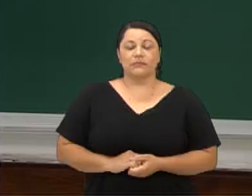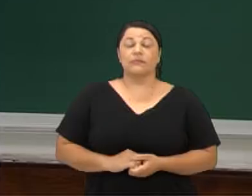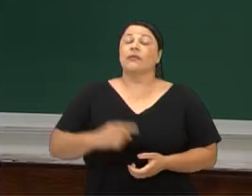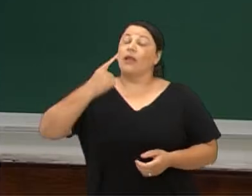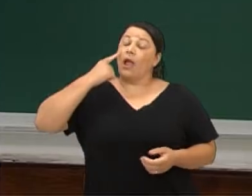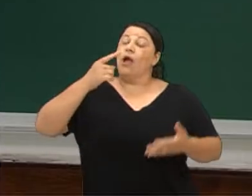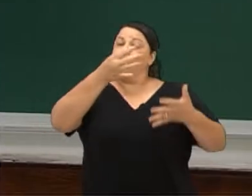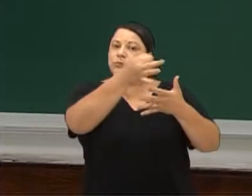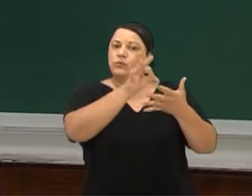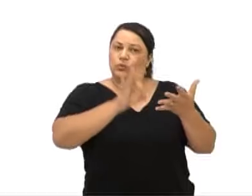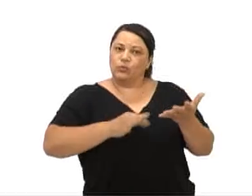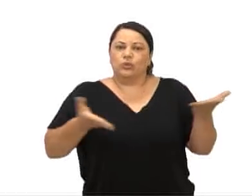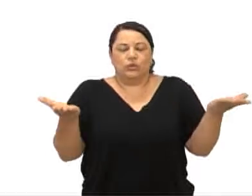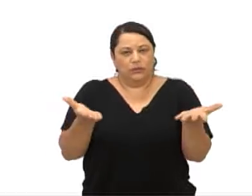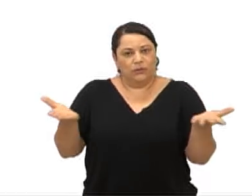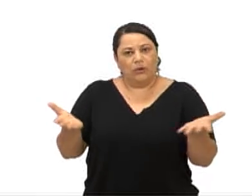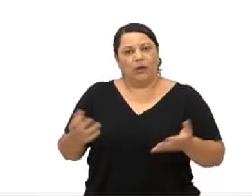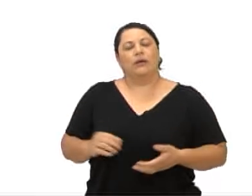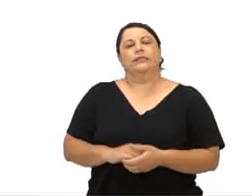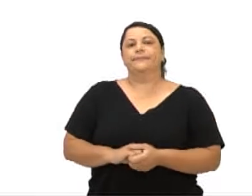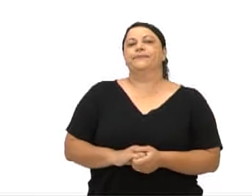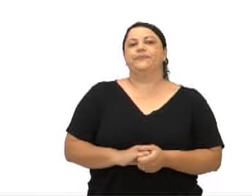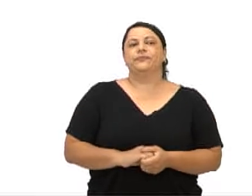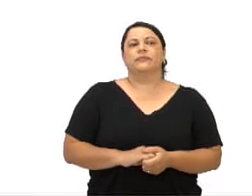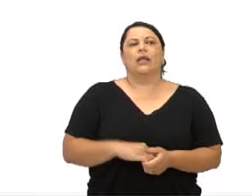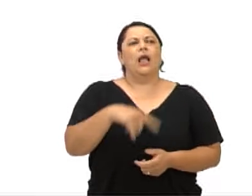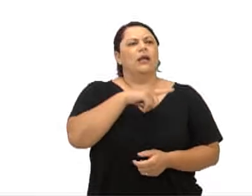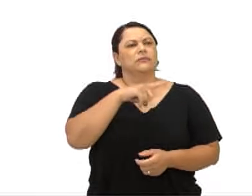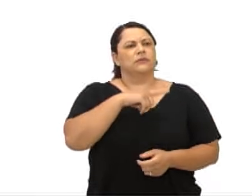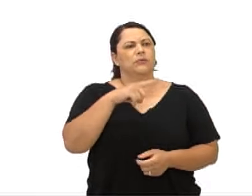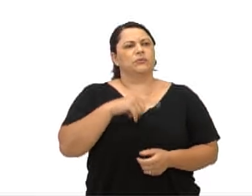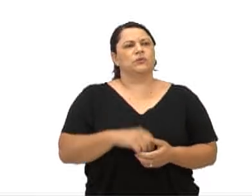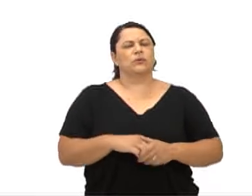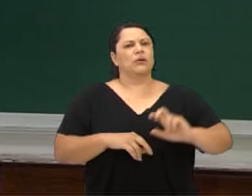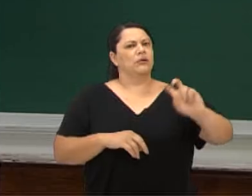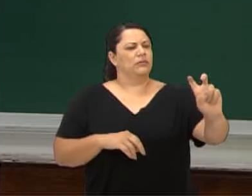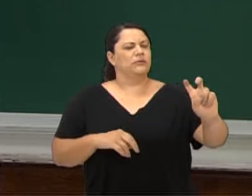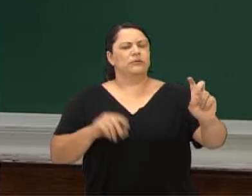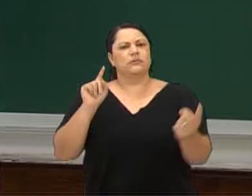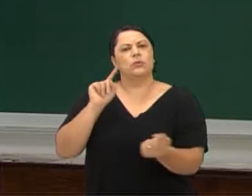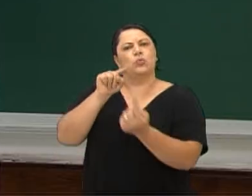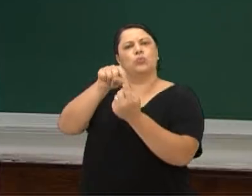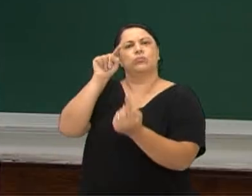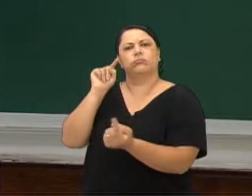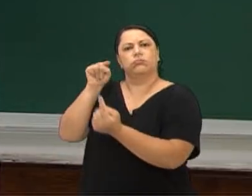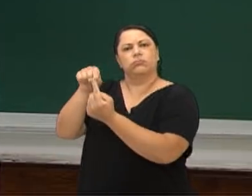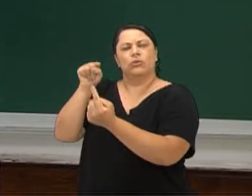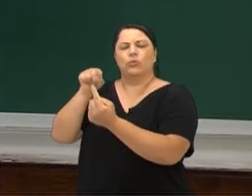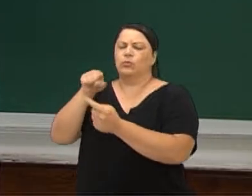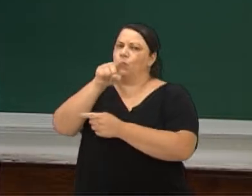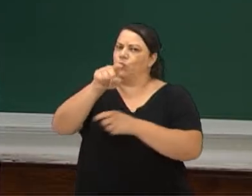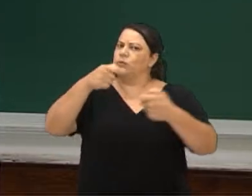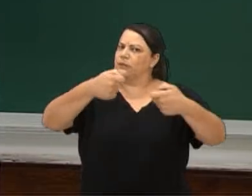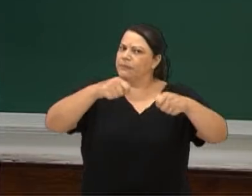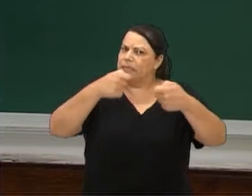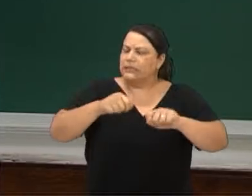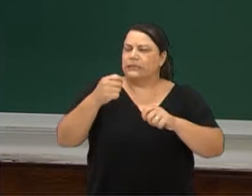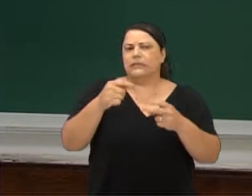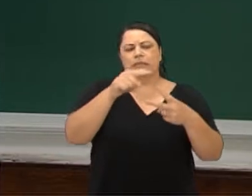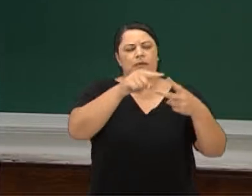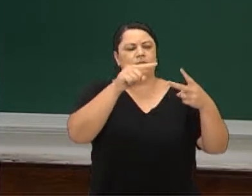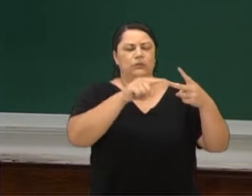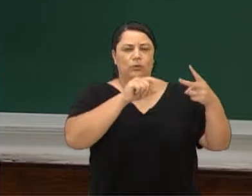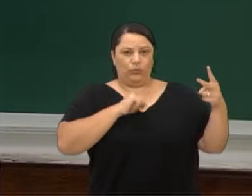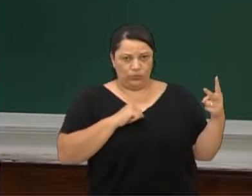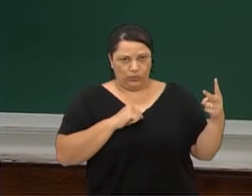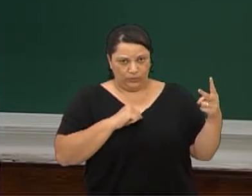Vamos corrigir agora? Nós temos aqui 5 objetivos. Lembrando, você só precisava 2.